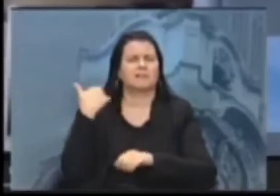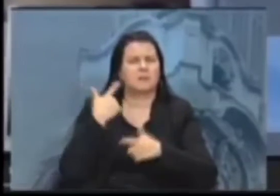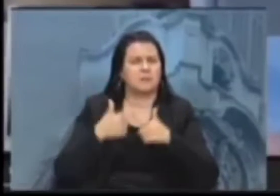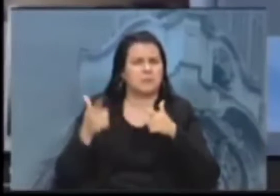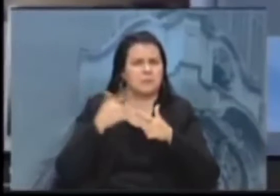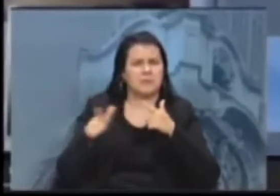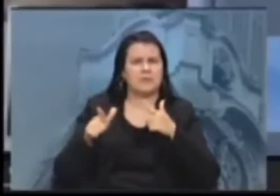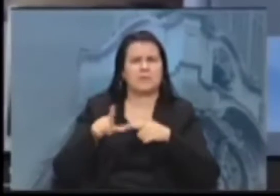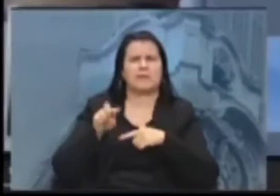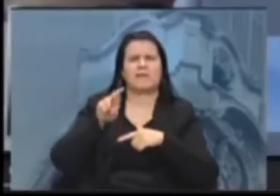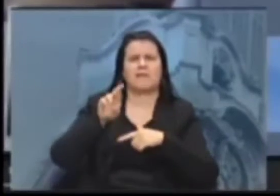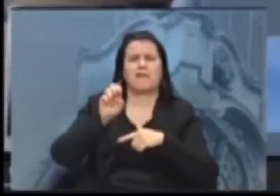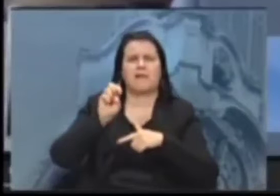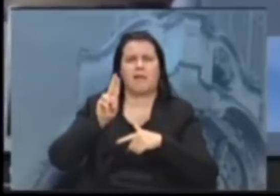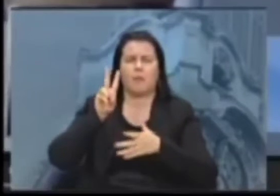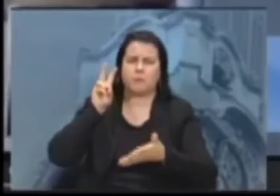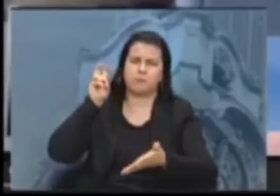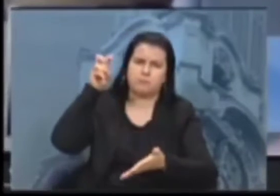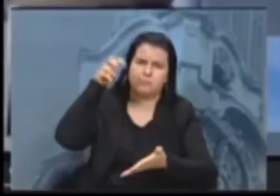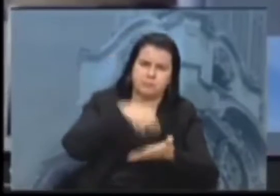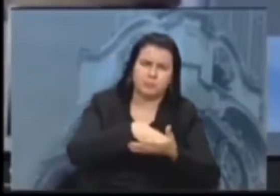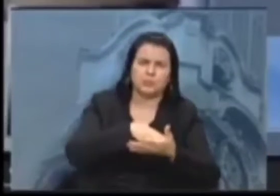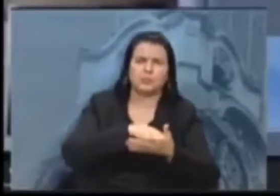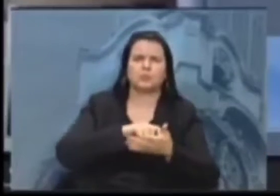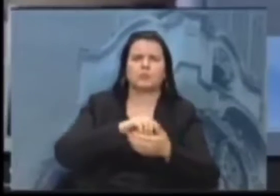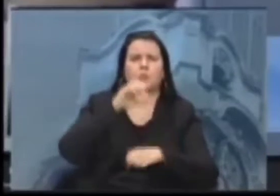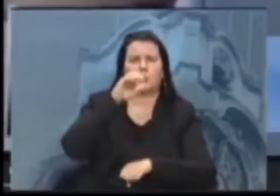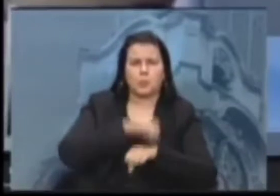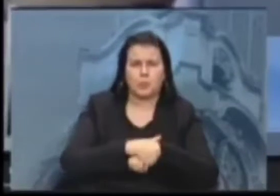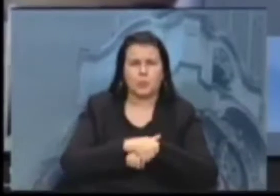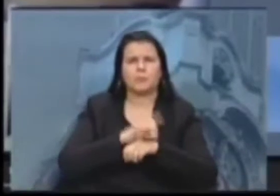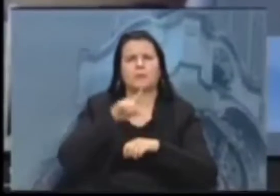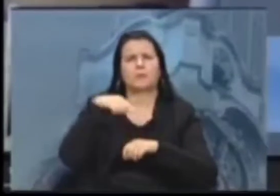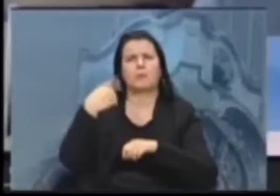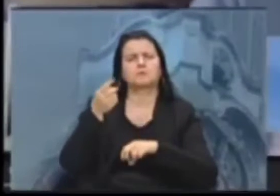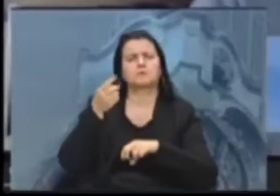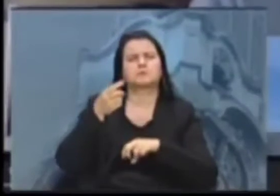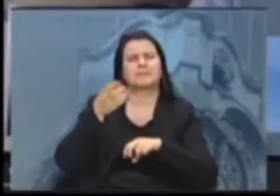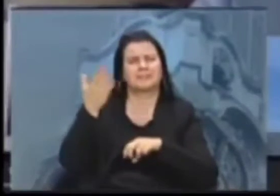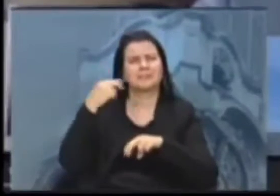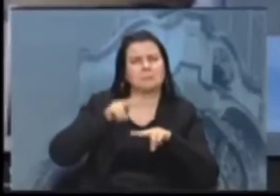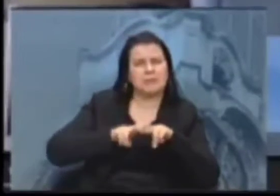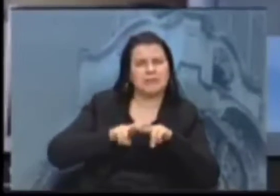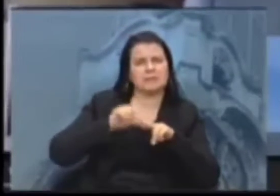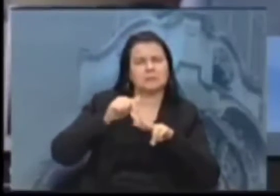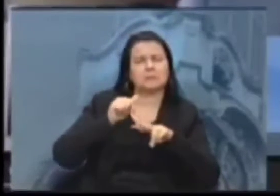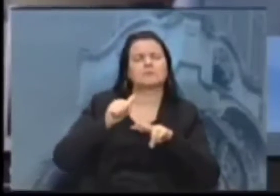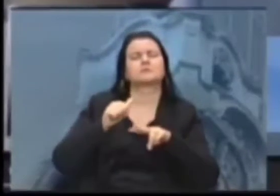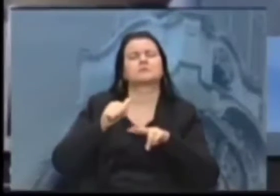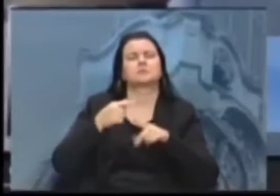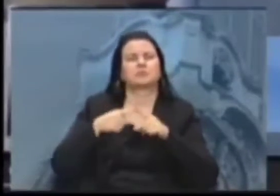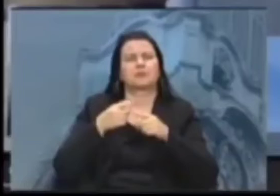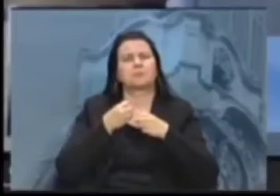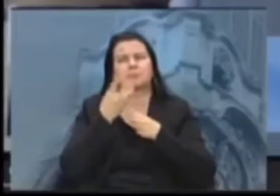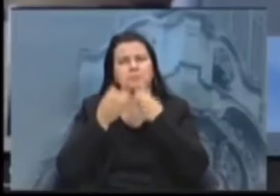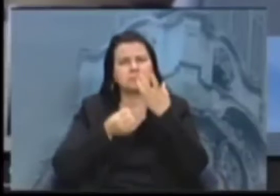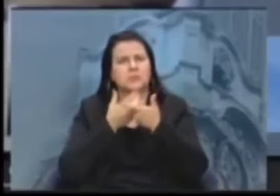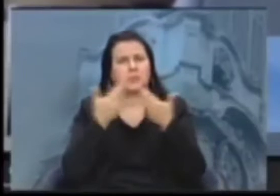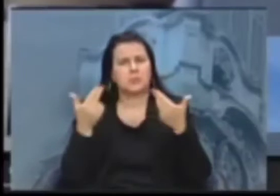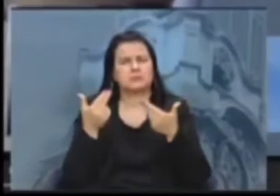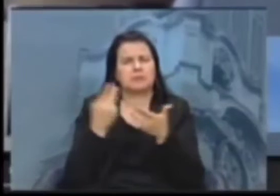da prisão, tendo confessado seus crimes, sua filha é presa, inclusive, e